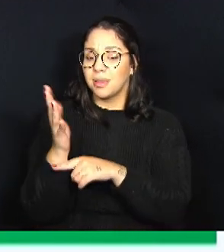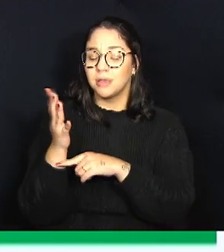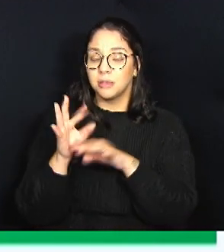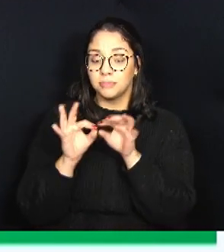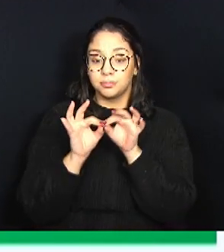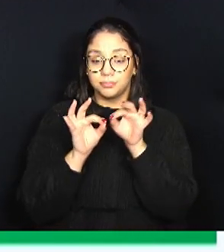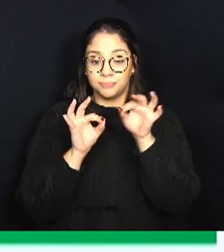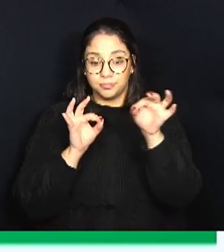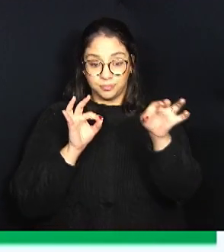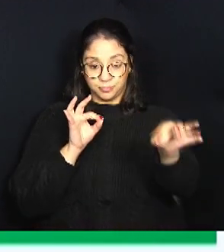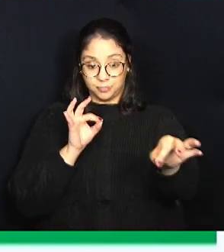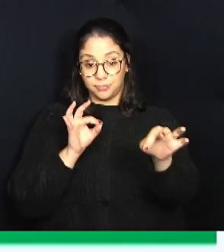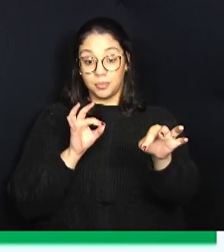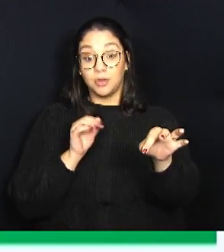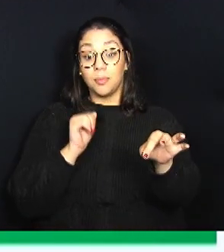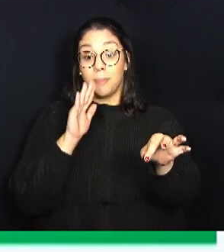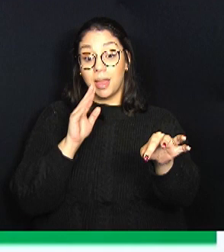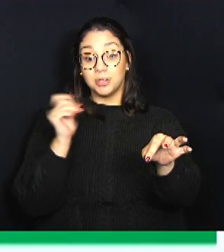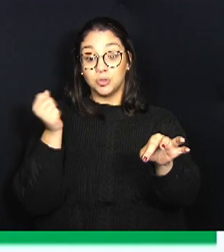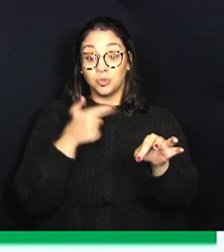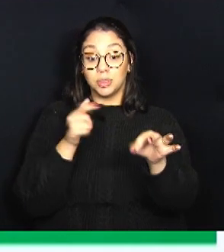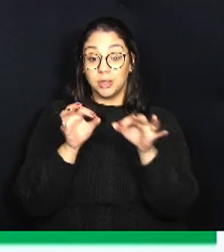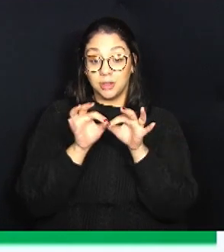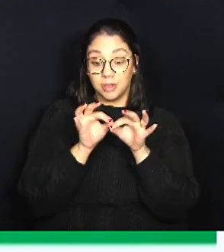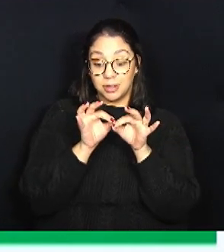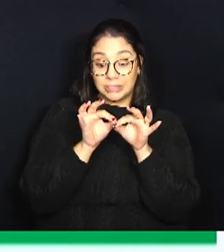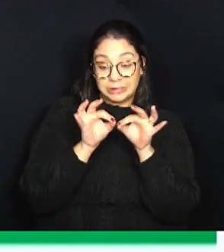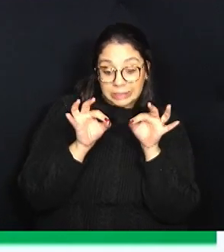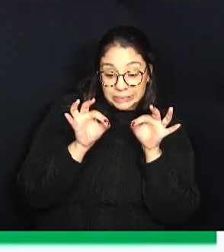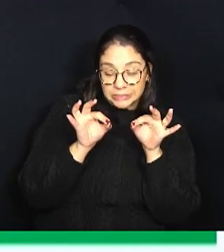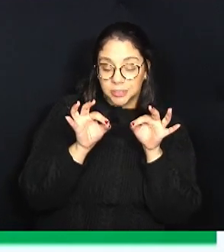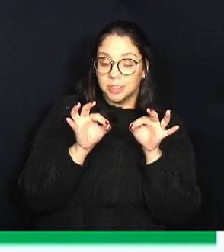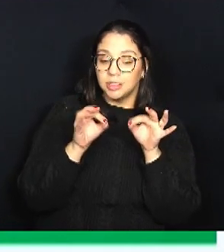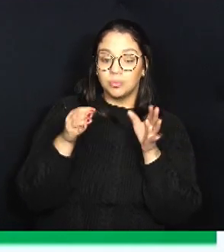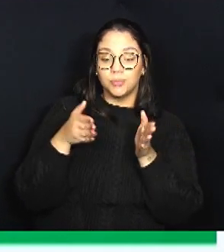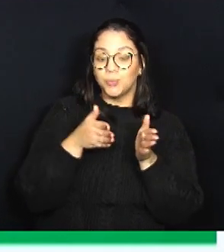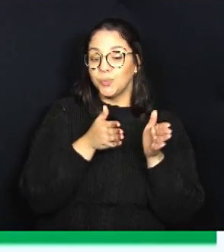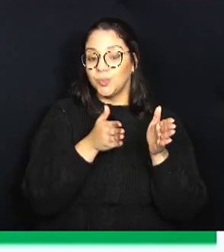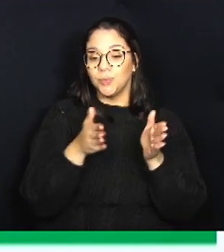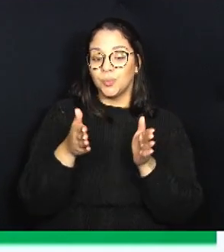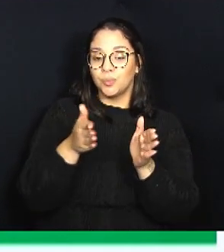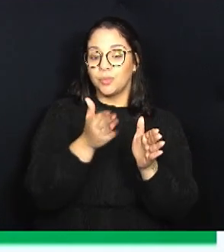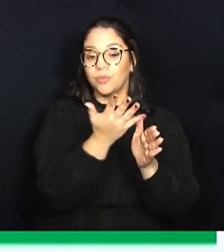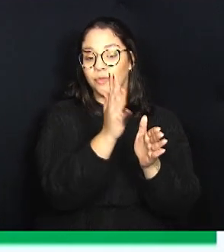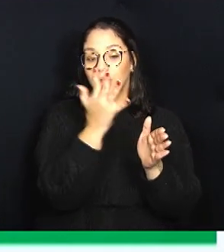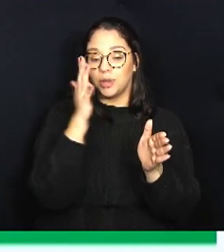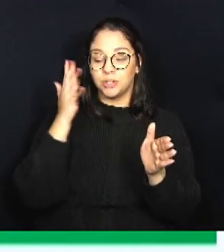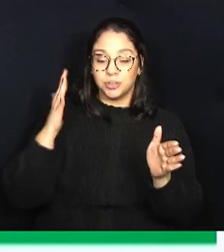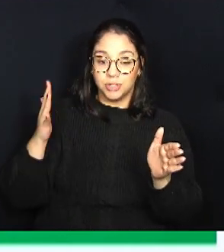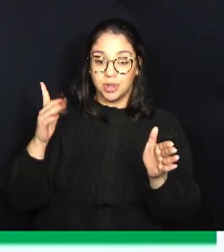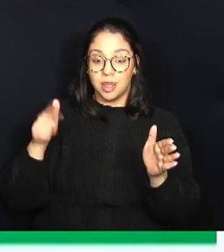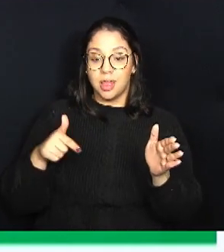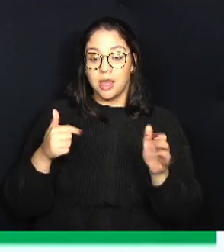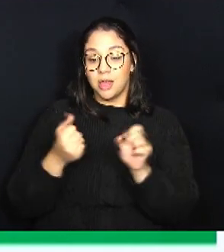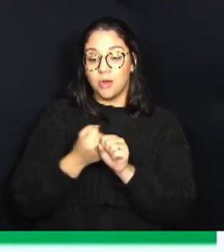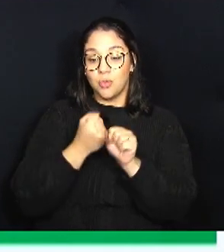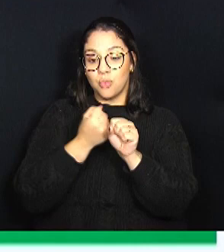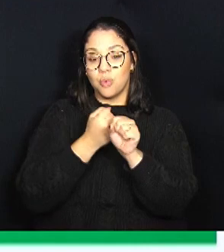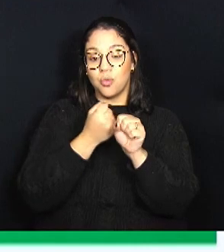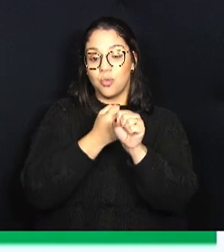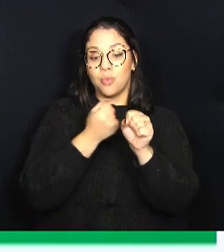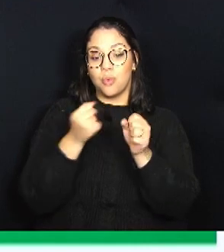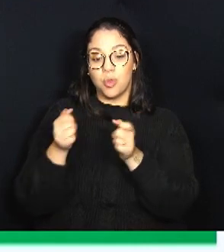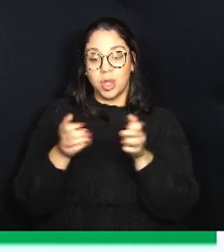que a largura, formando uma ilha de área verde. Eles são construídos paralelamente a cursos d'água,